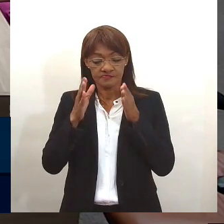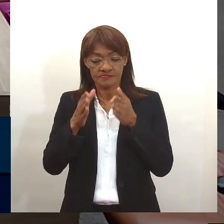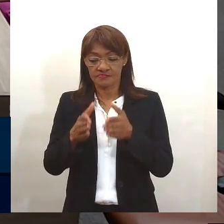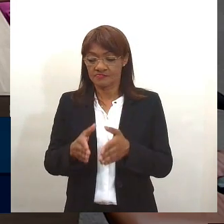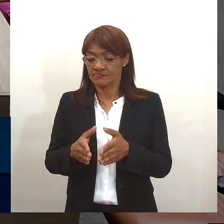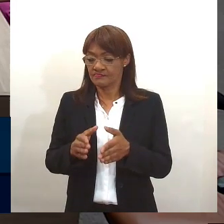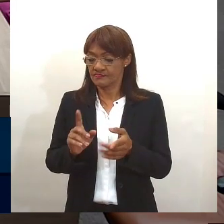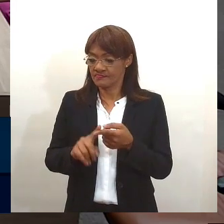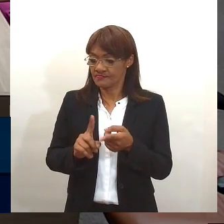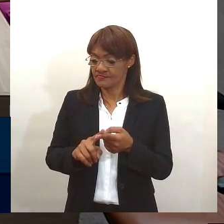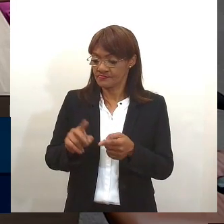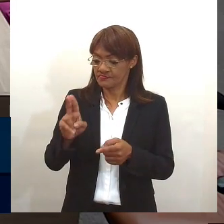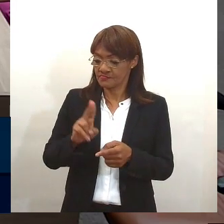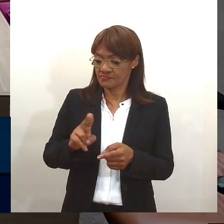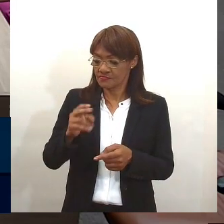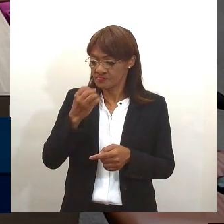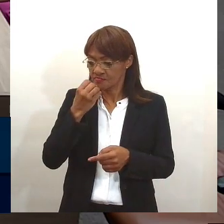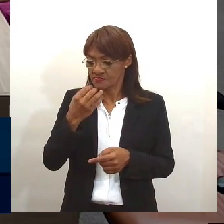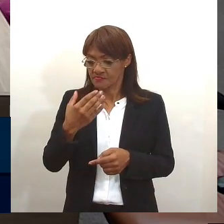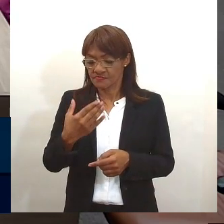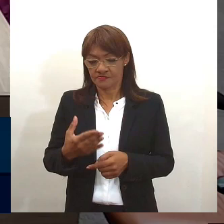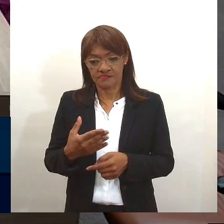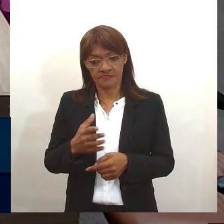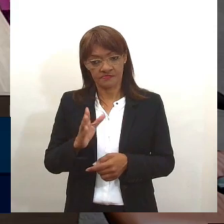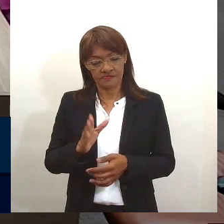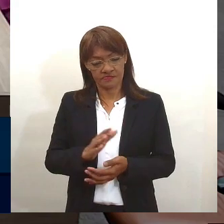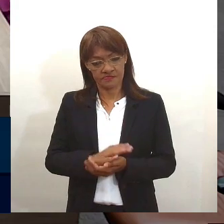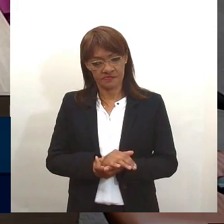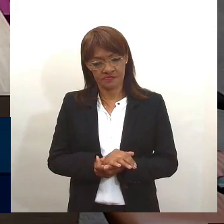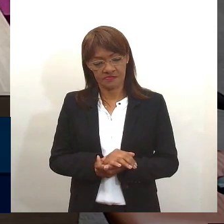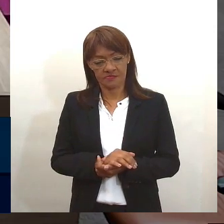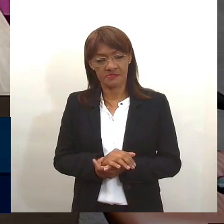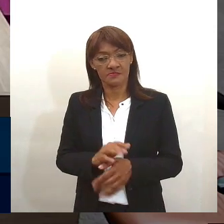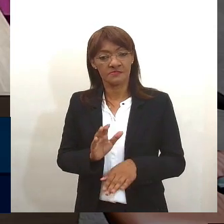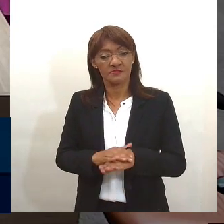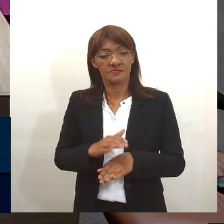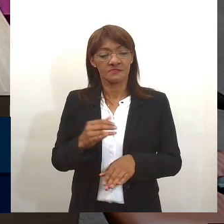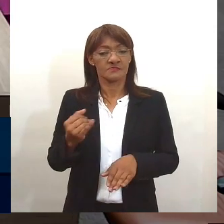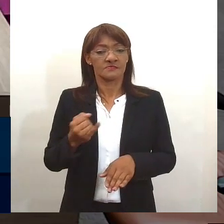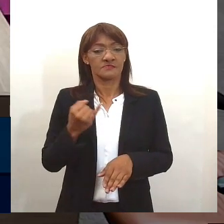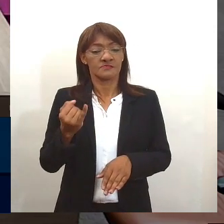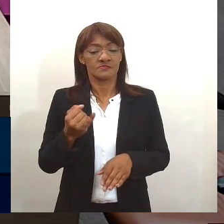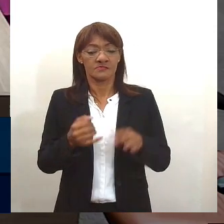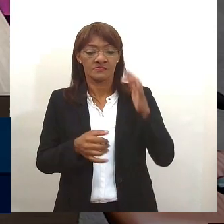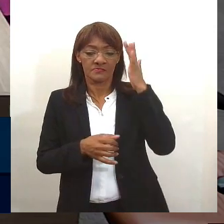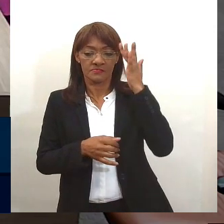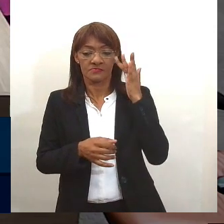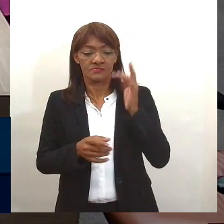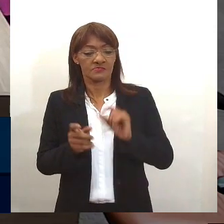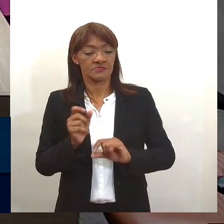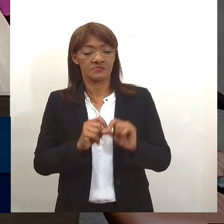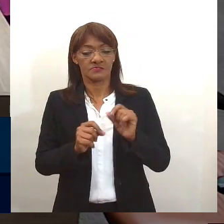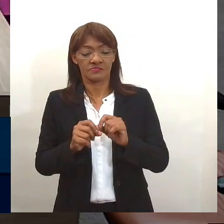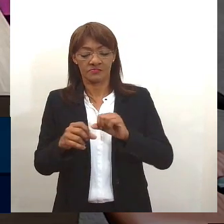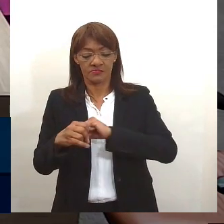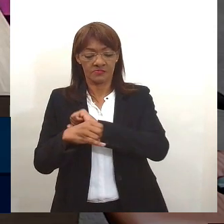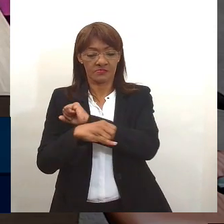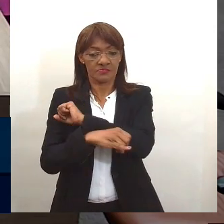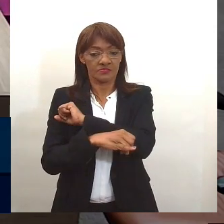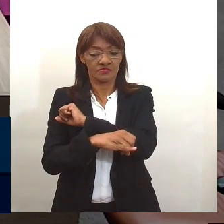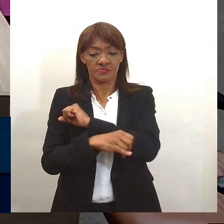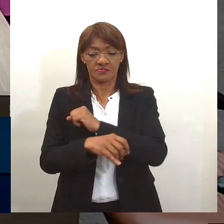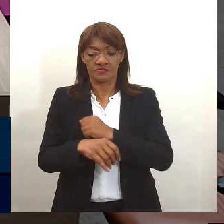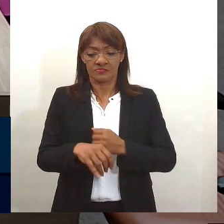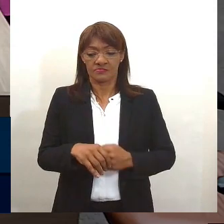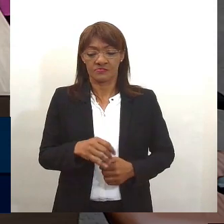poupado. E o mais importante que eu acho também é falar de infraestrutura. a gente fez o dever de casa para poder